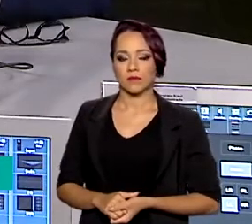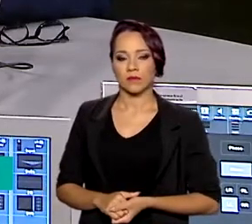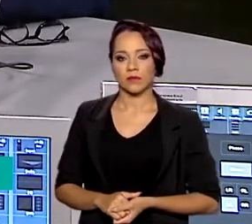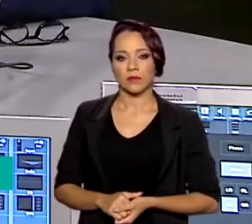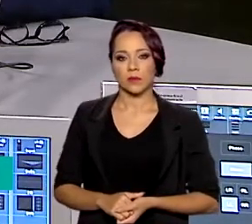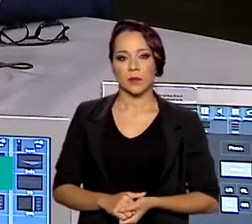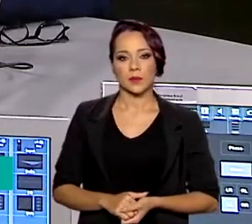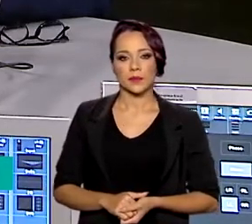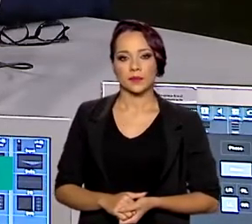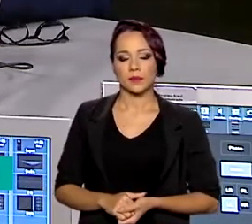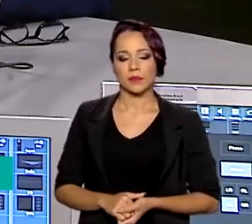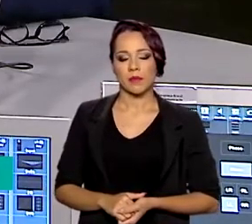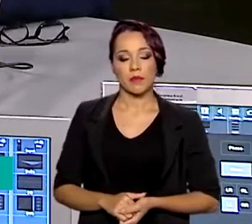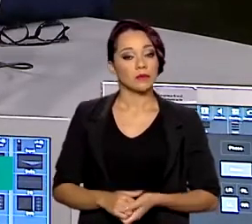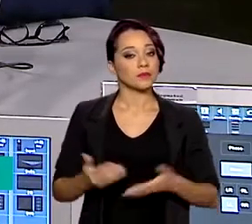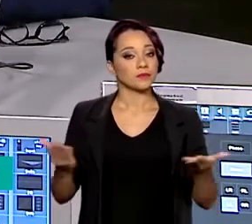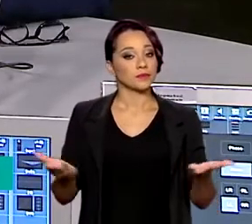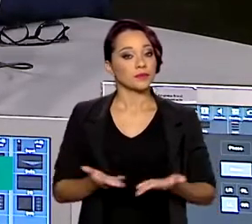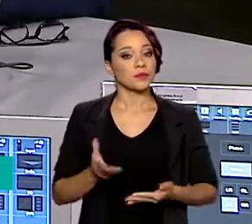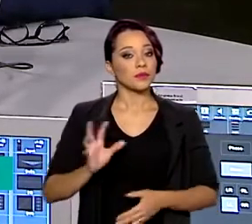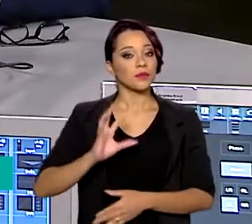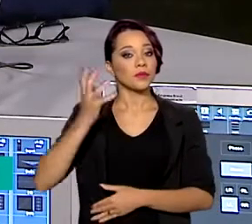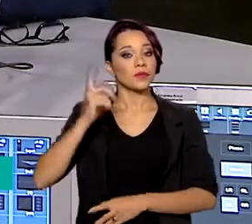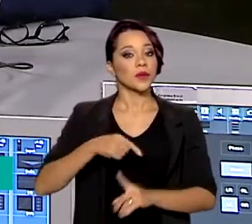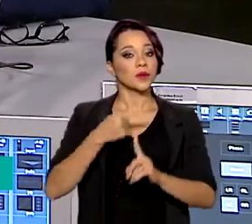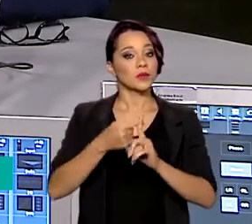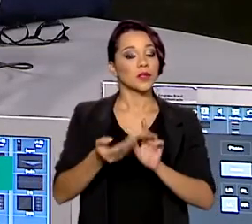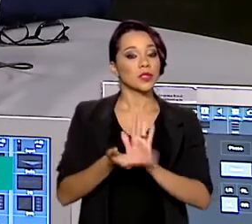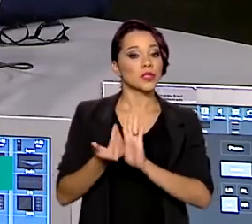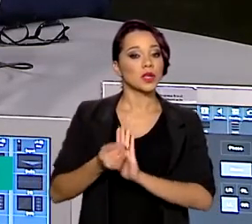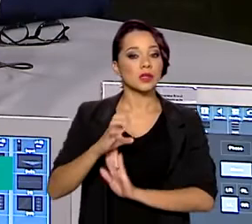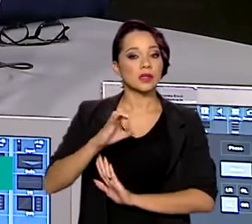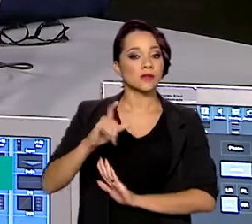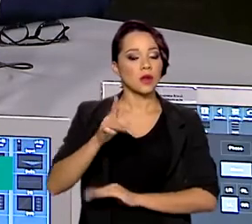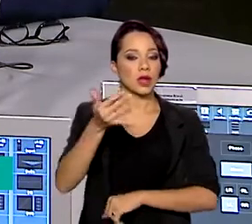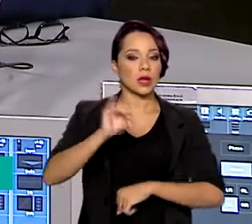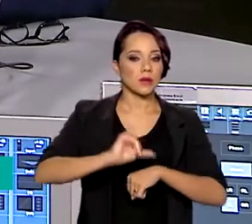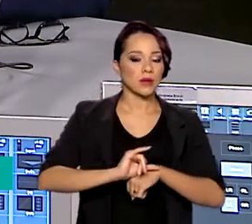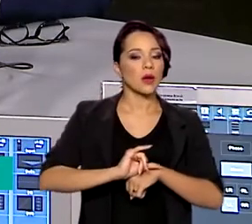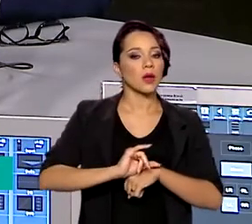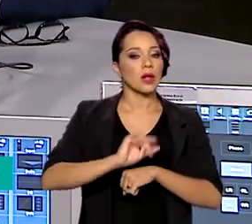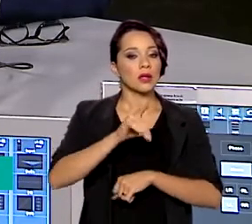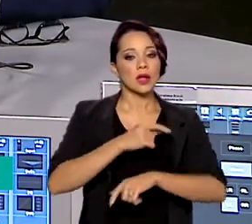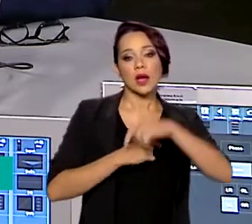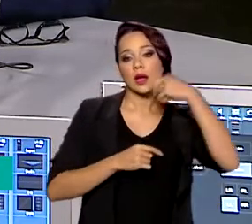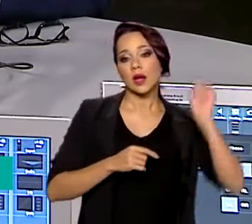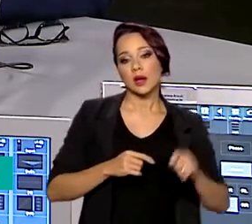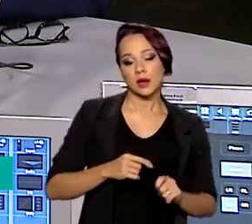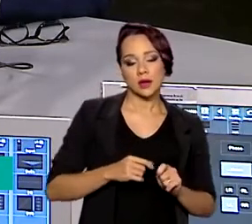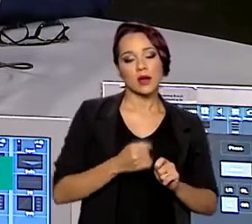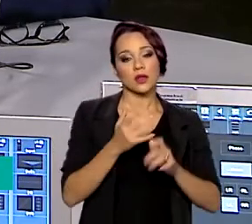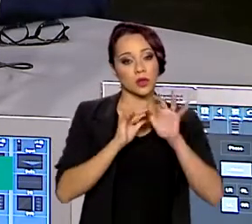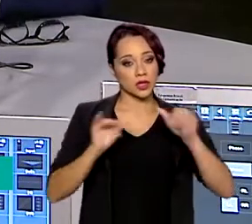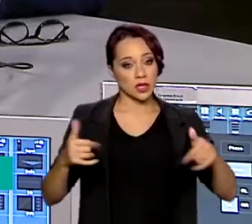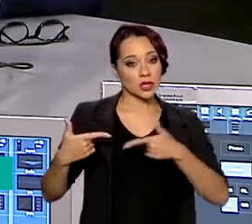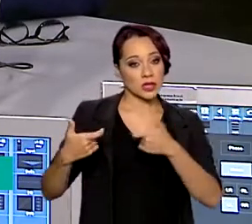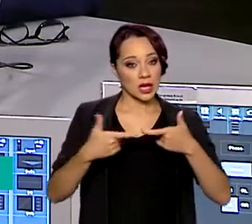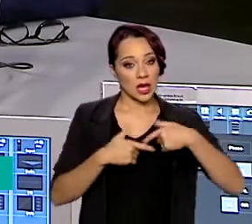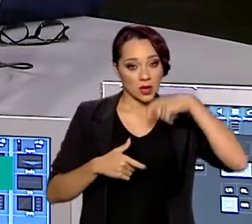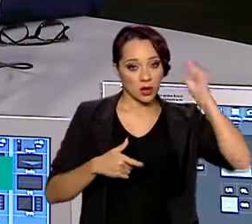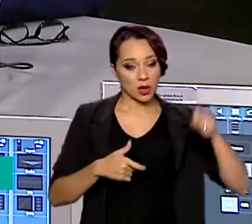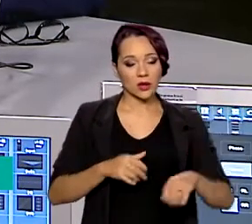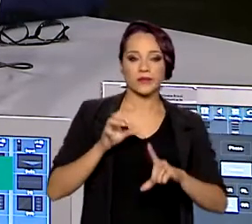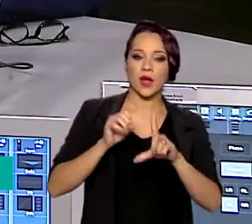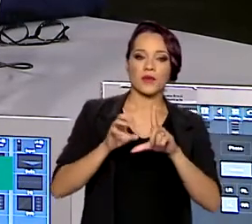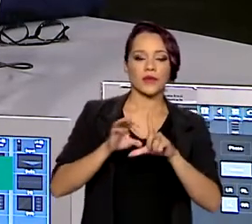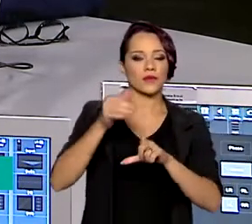Repórter Nacional. E hoje está acontecendo mais uma retirada de civis em Mariupol. Notícias da guerra na Ucrânia a gente tem agora ao vivo com